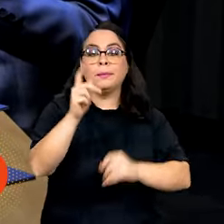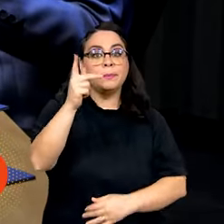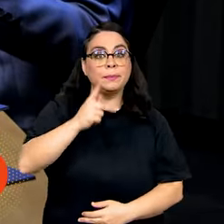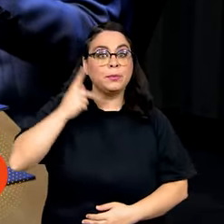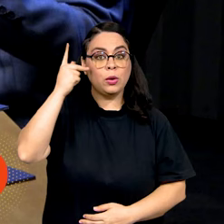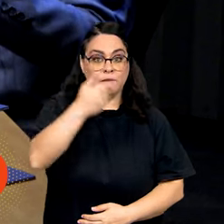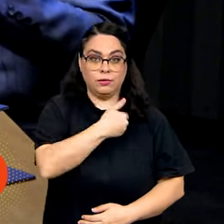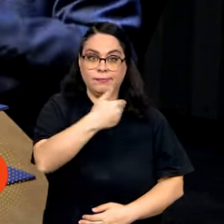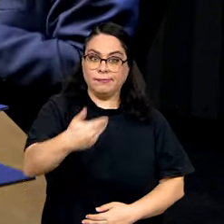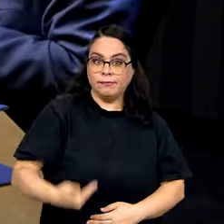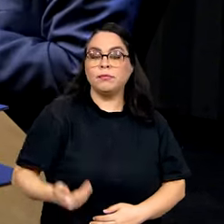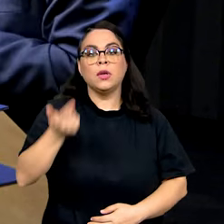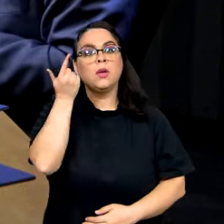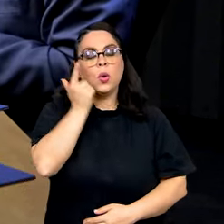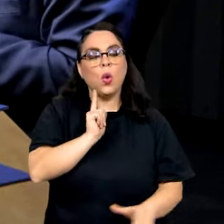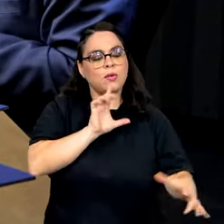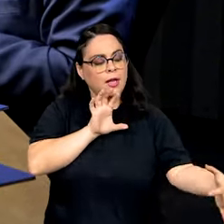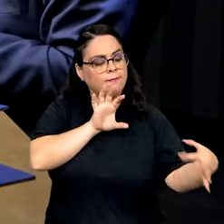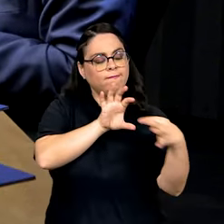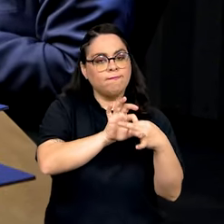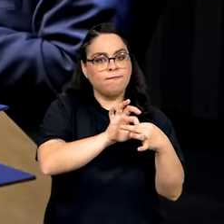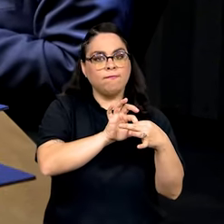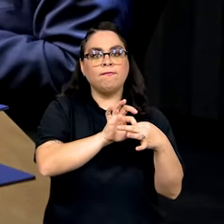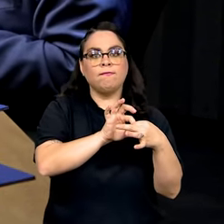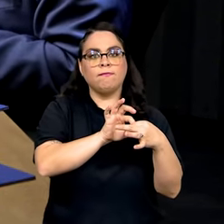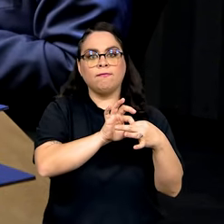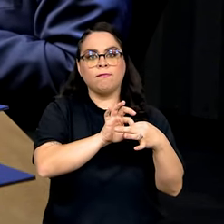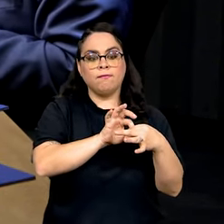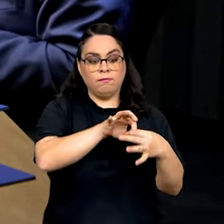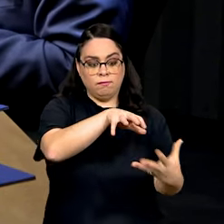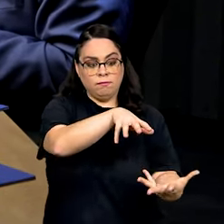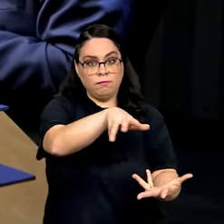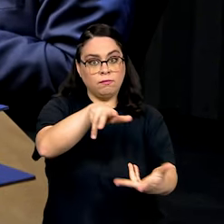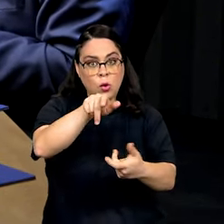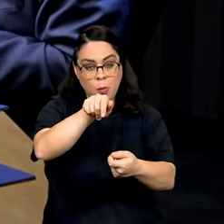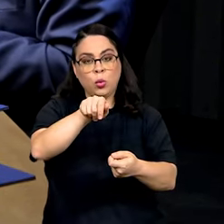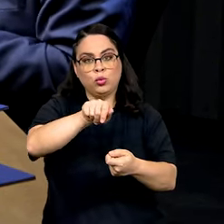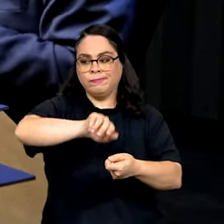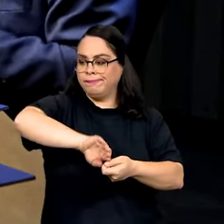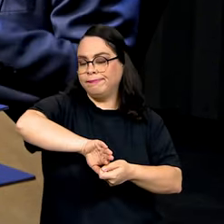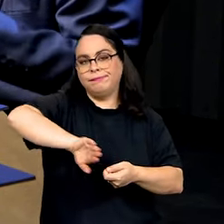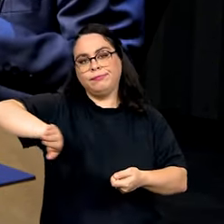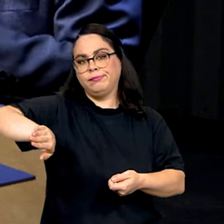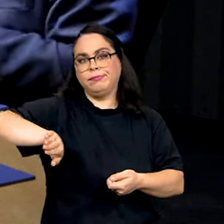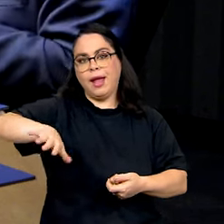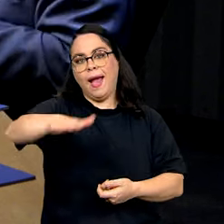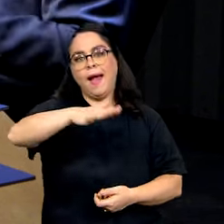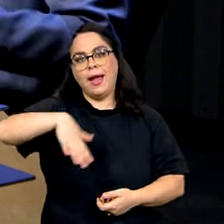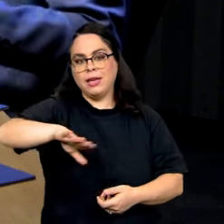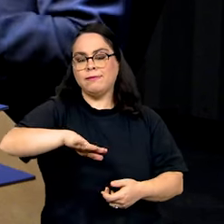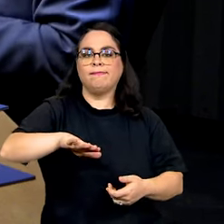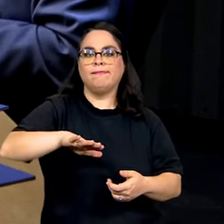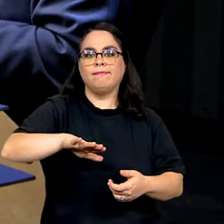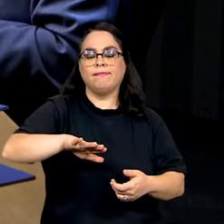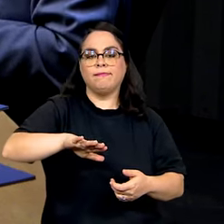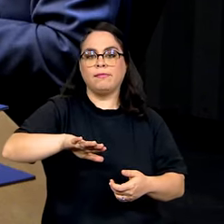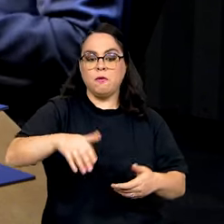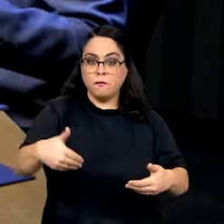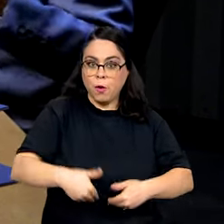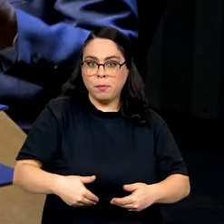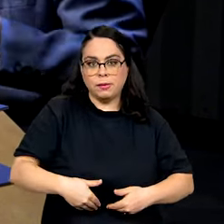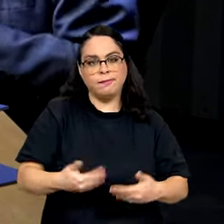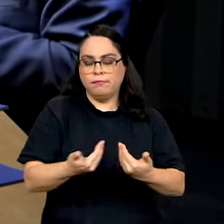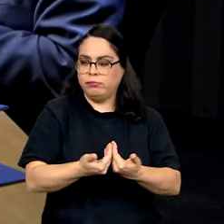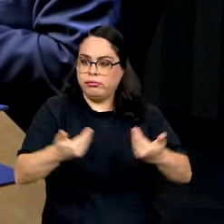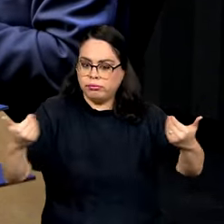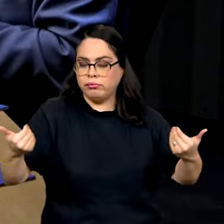políticas públicas para que a gente possa tirar o mundo né do Map da situação de